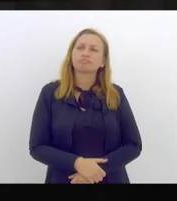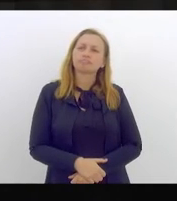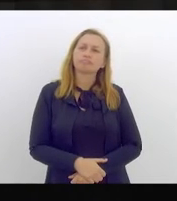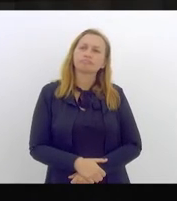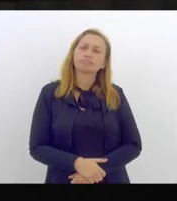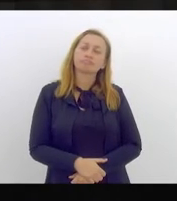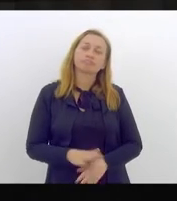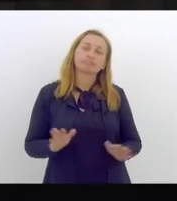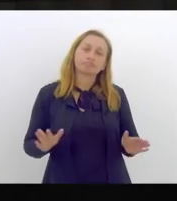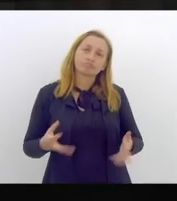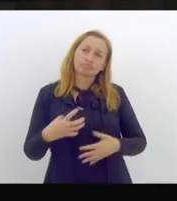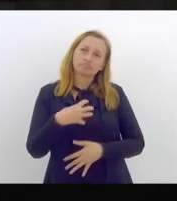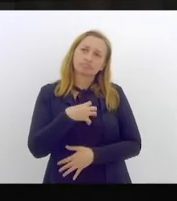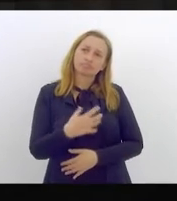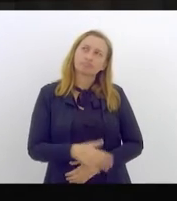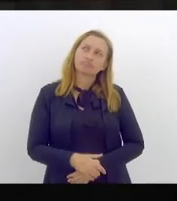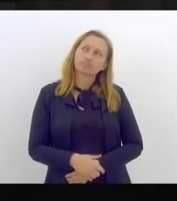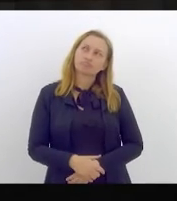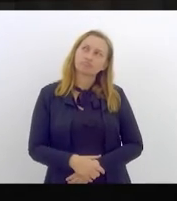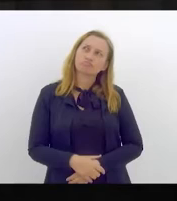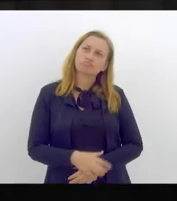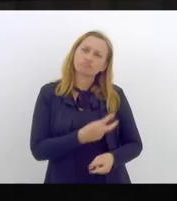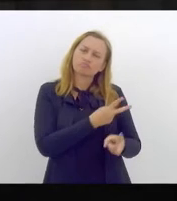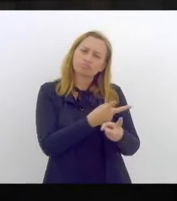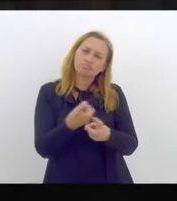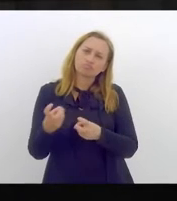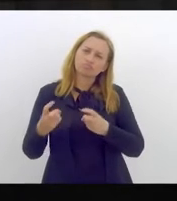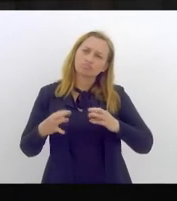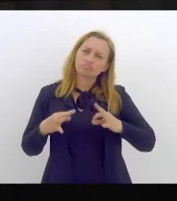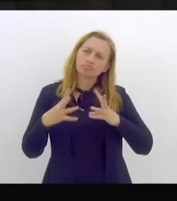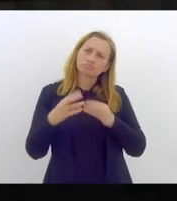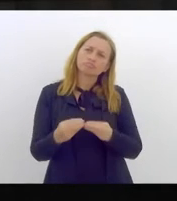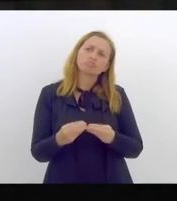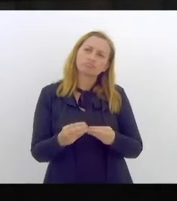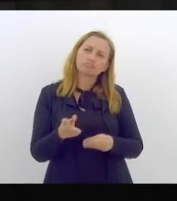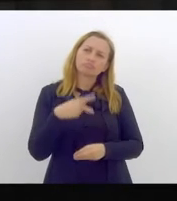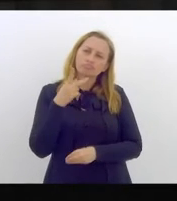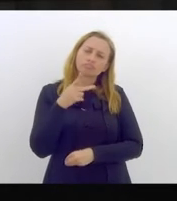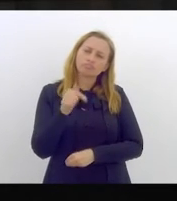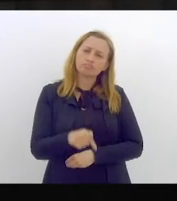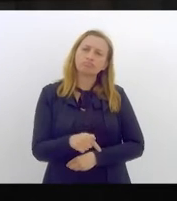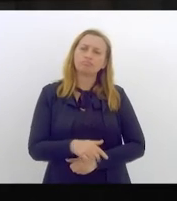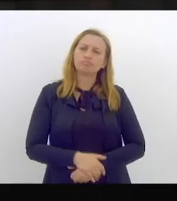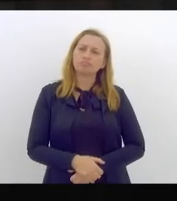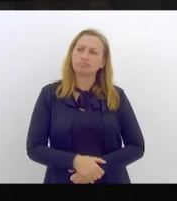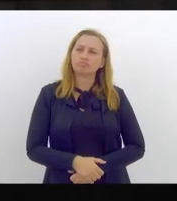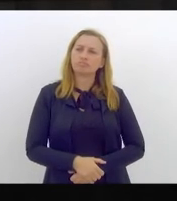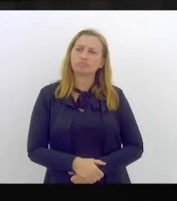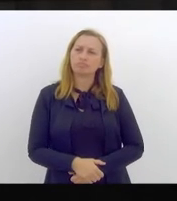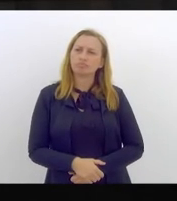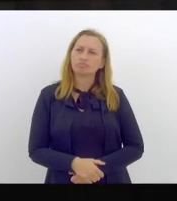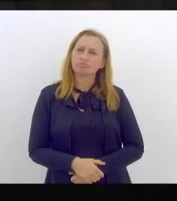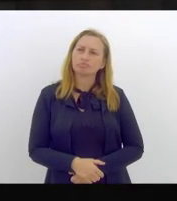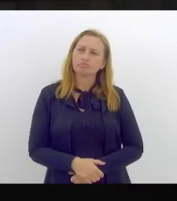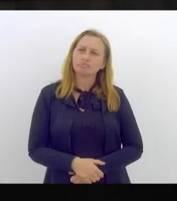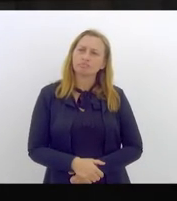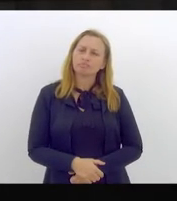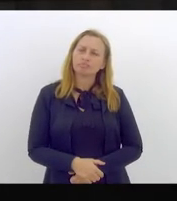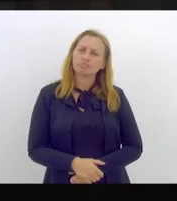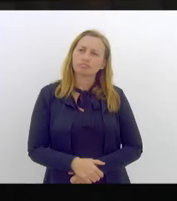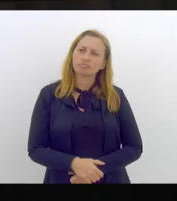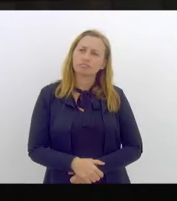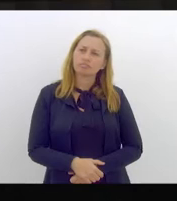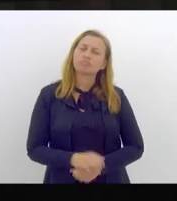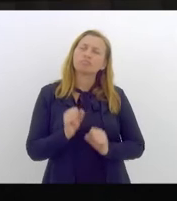neste sentido, eu ouvi todas as intervenções que foram feitas aqui nesta casa. E eu